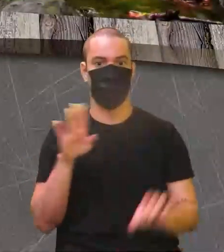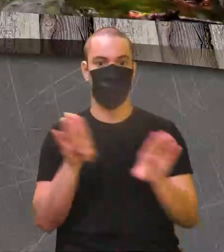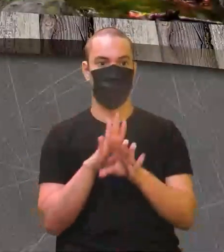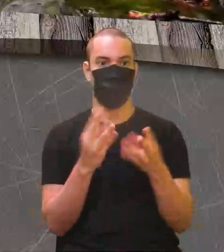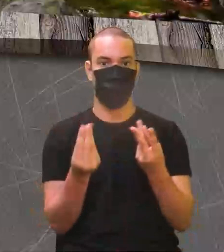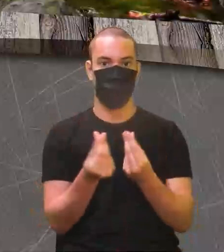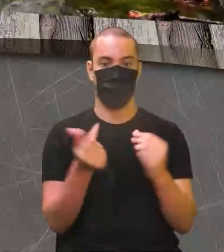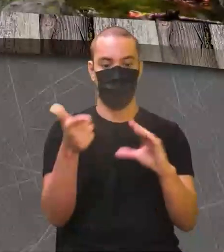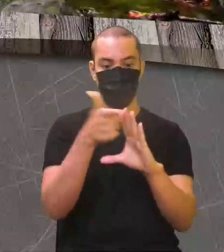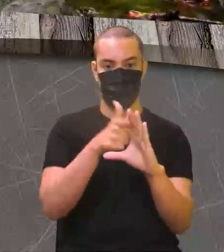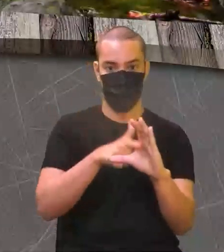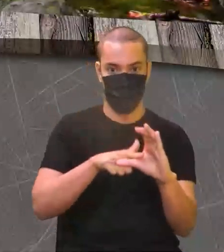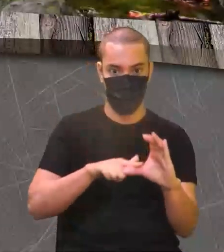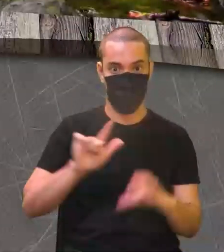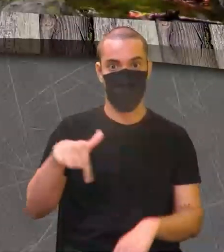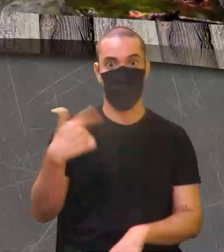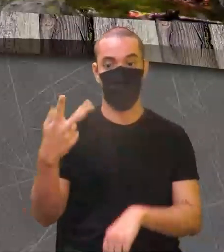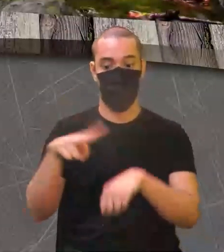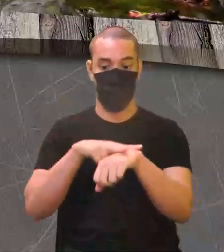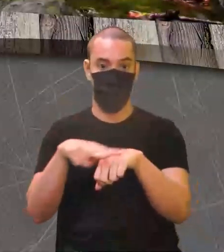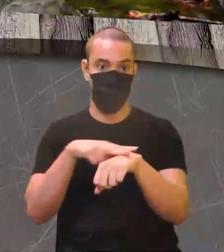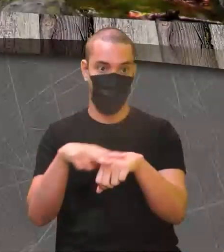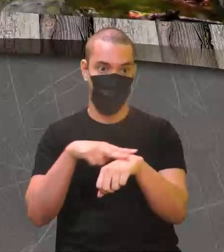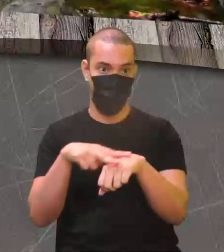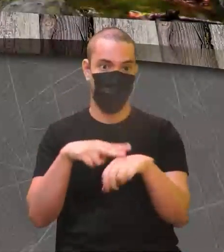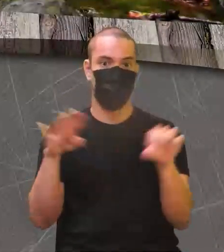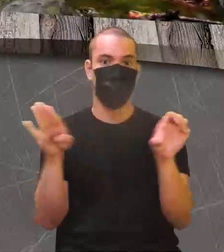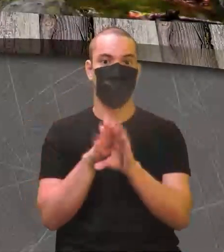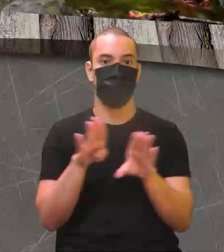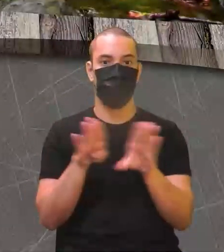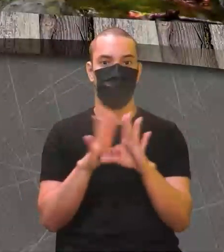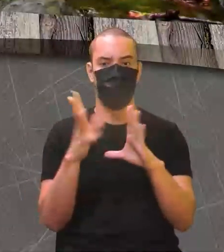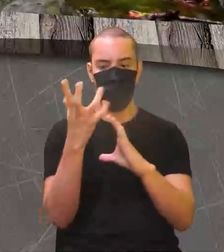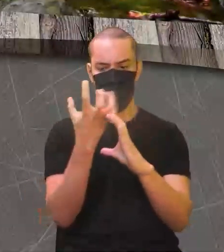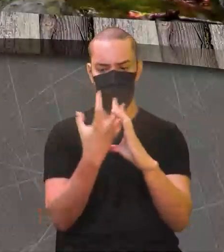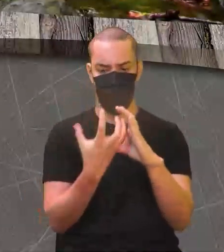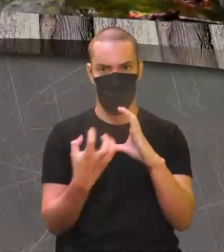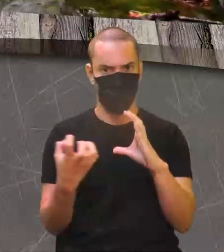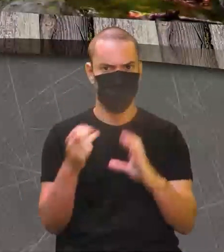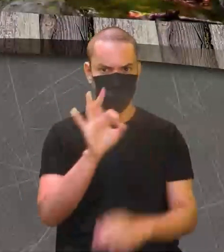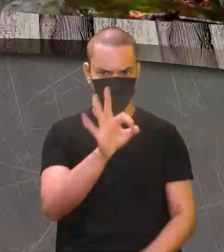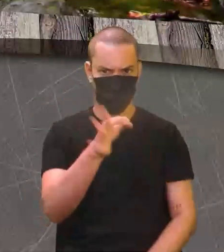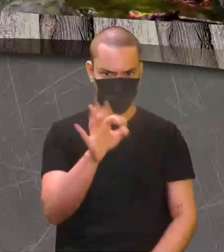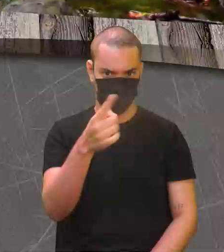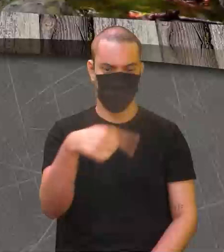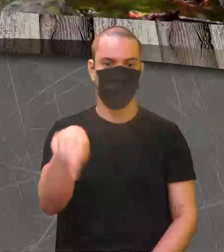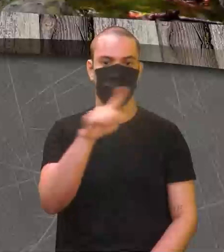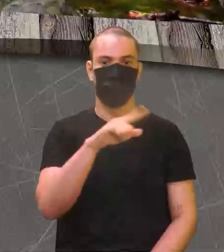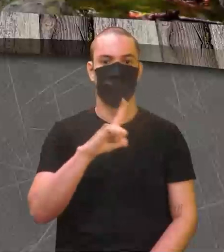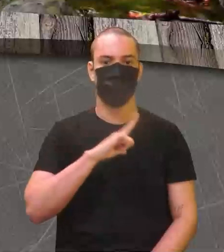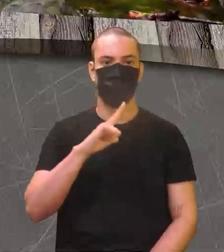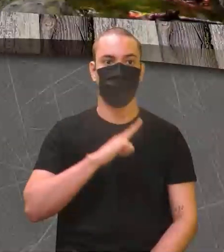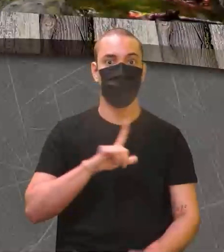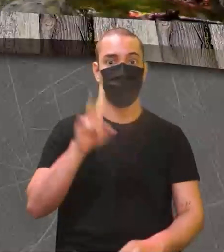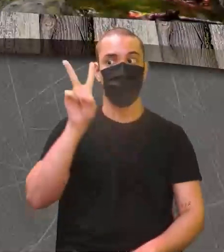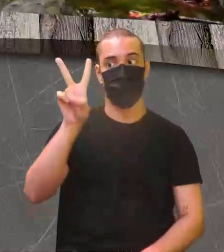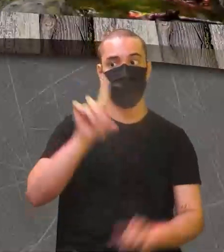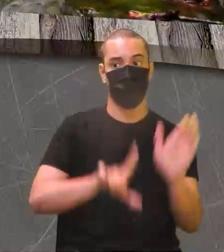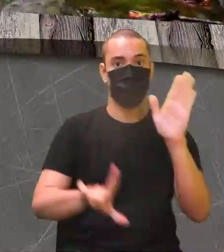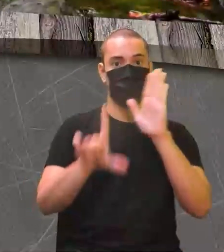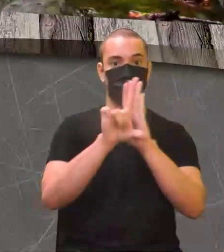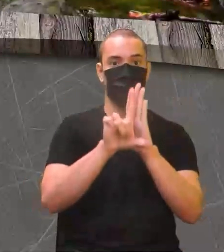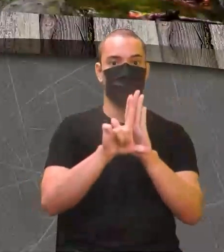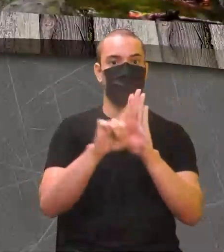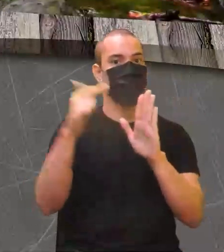textura lisa, sementes com a cor verde, com a textura rugosa, tá bom? Então você tem duas, na segunda lei,